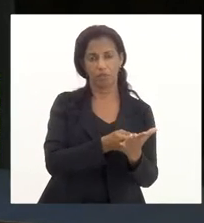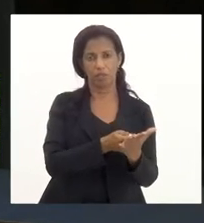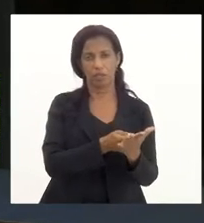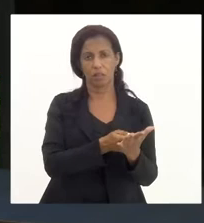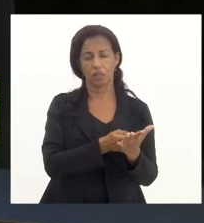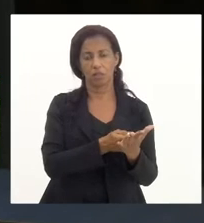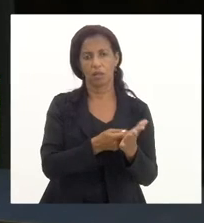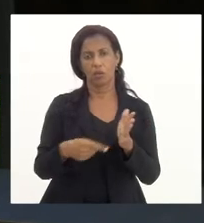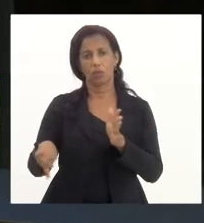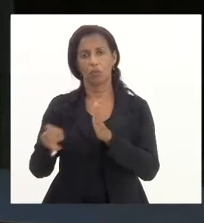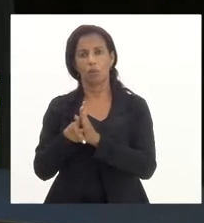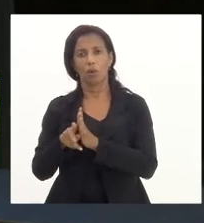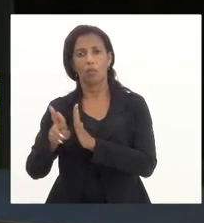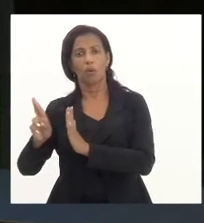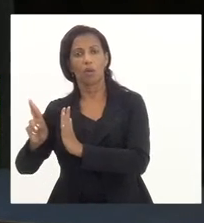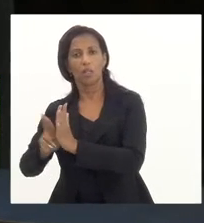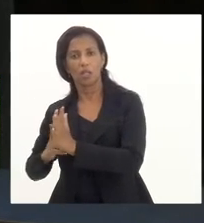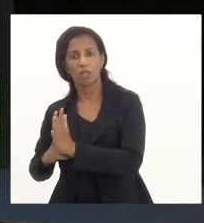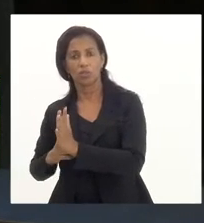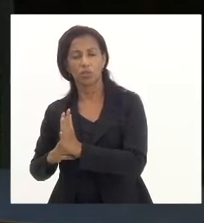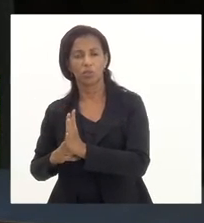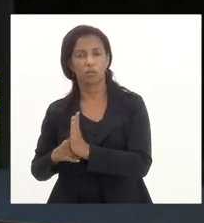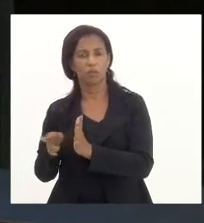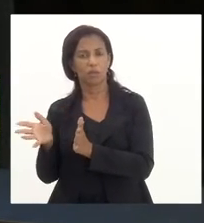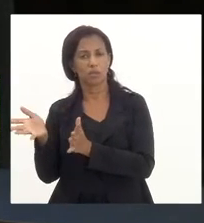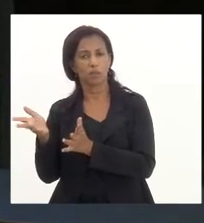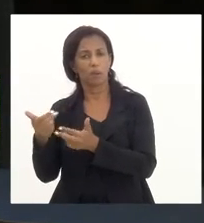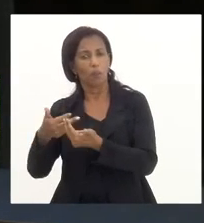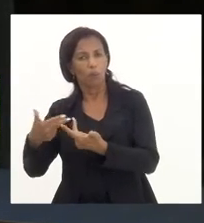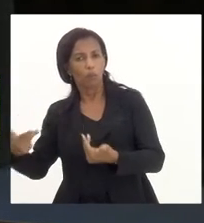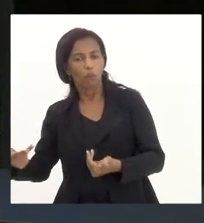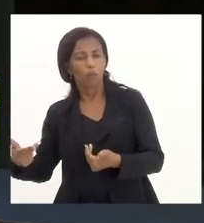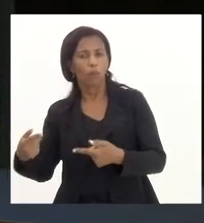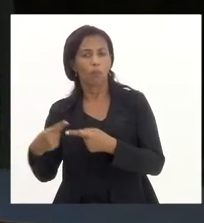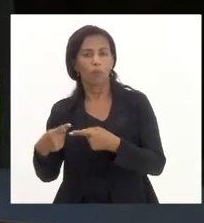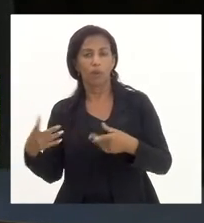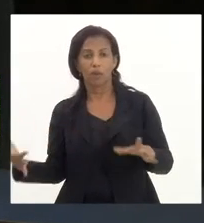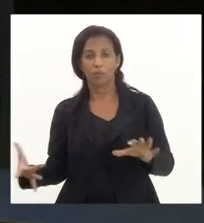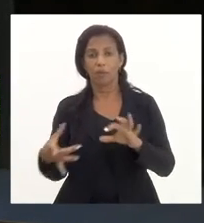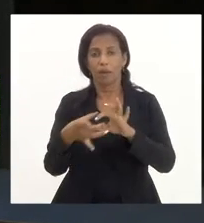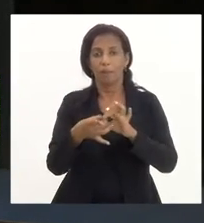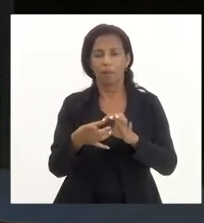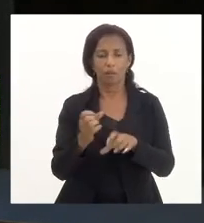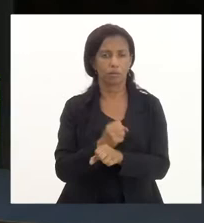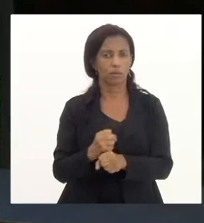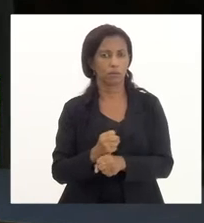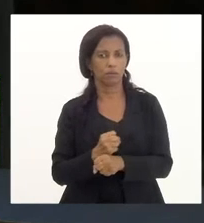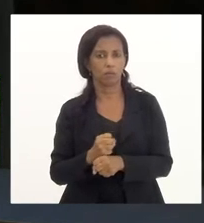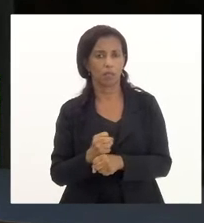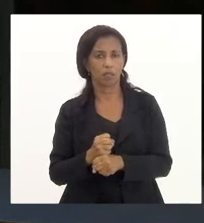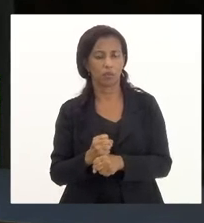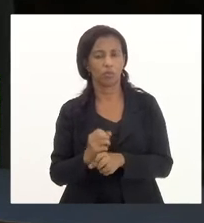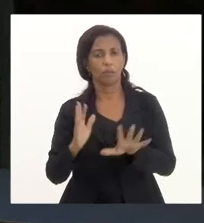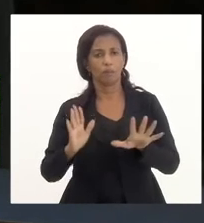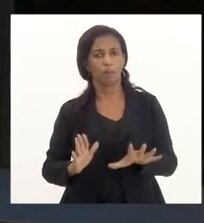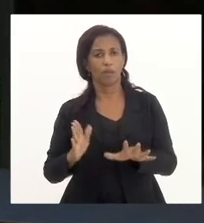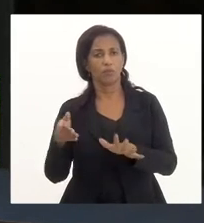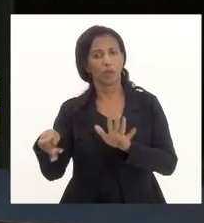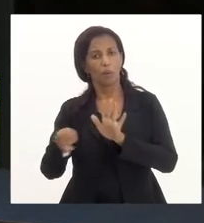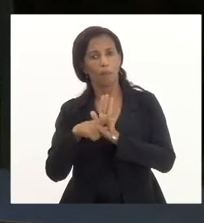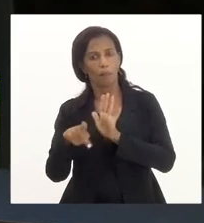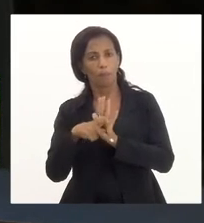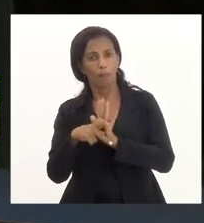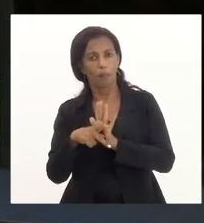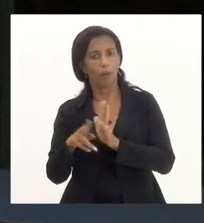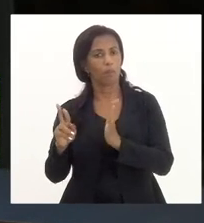do próprio regime seja a mais adequada porque a gente não fica preso uma quantidade de anos mas sim ao